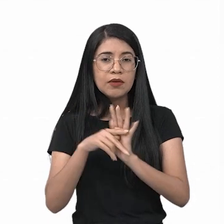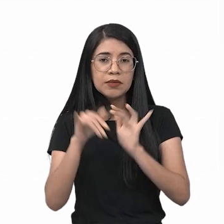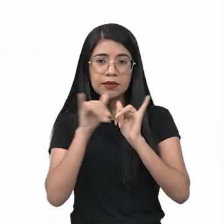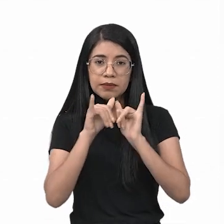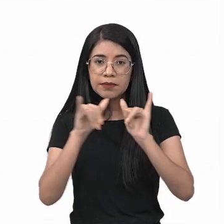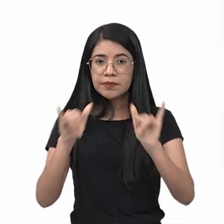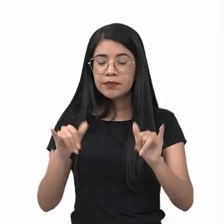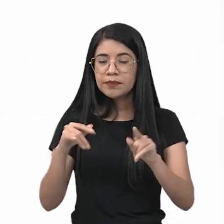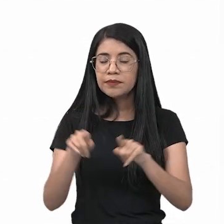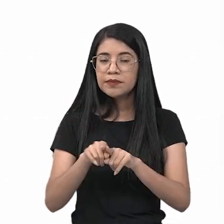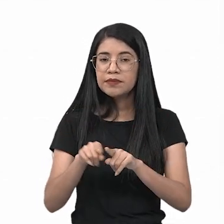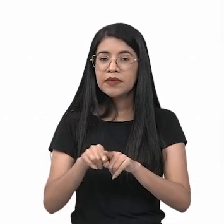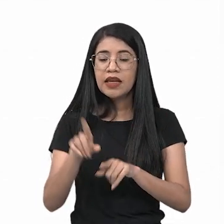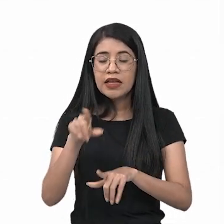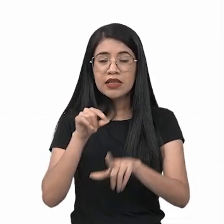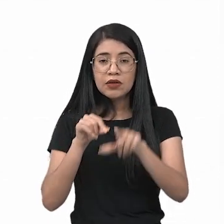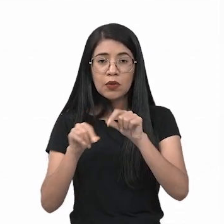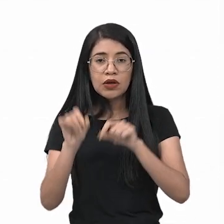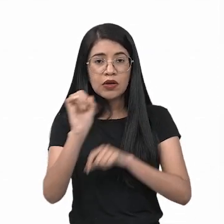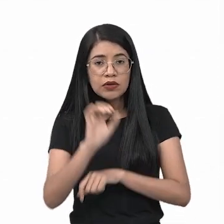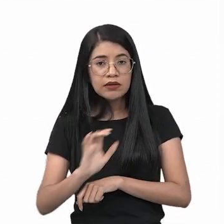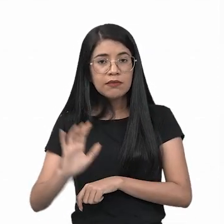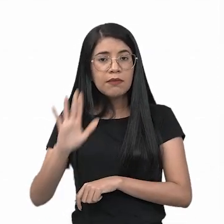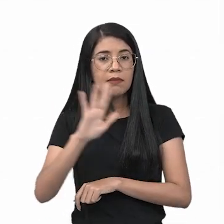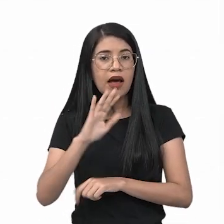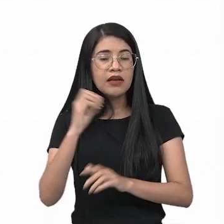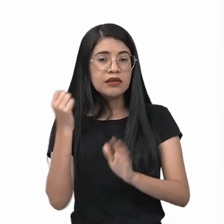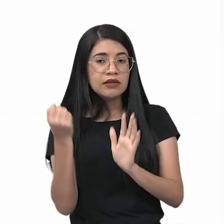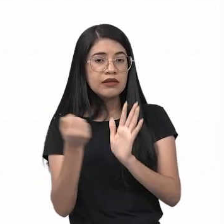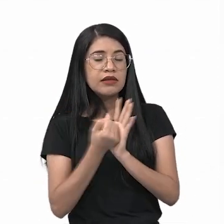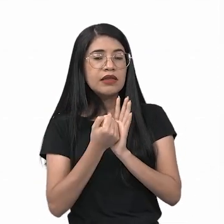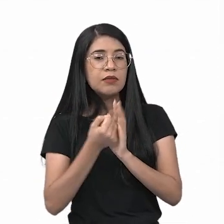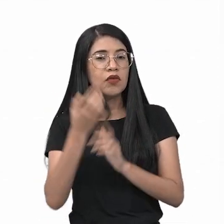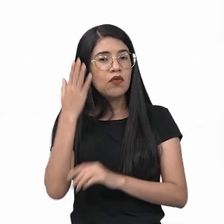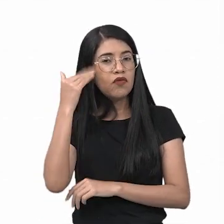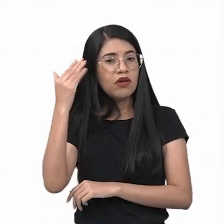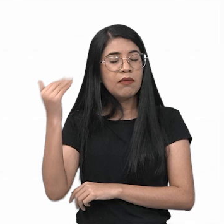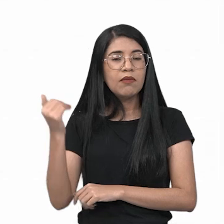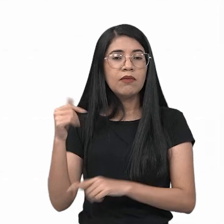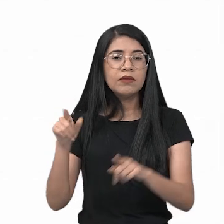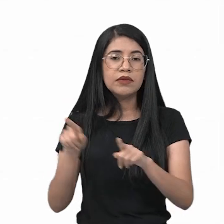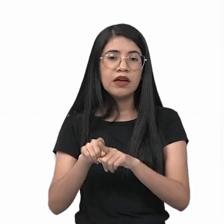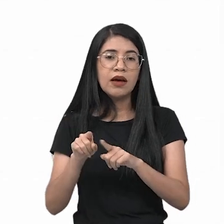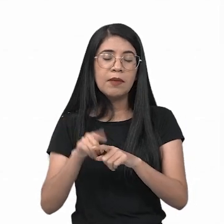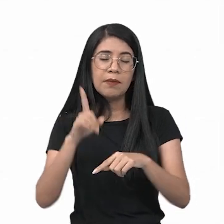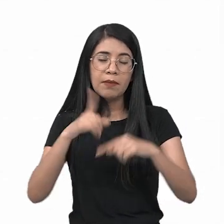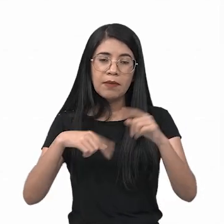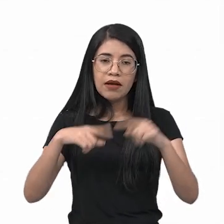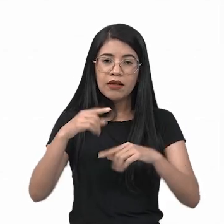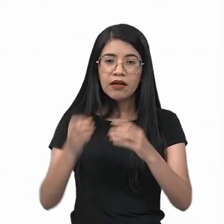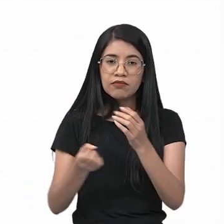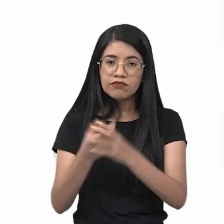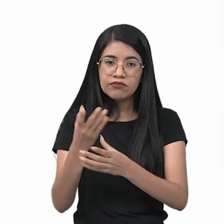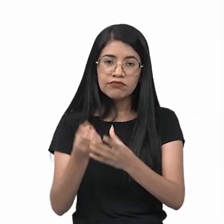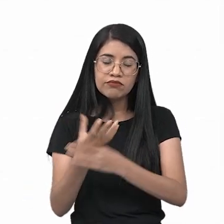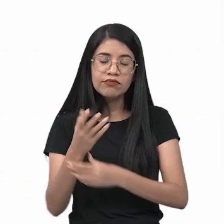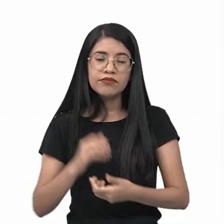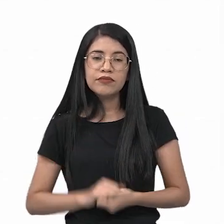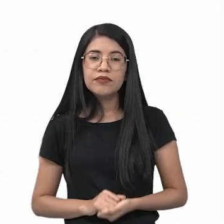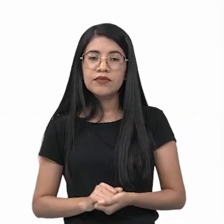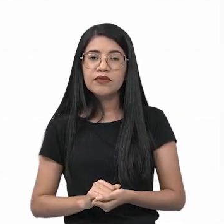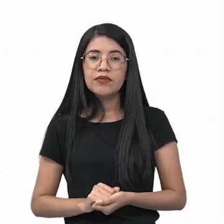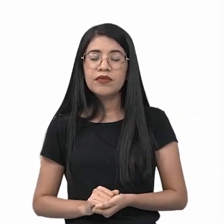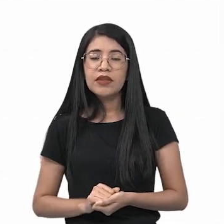publicidade. Eles escolhiam as imagens e os símbolos populares como material de criação.